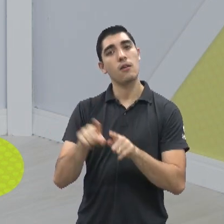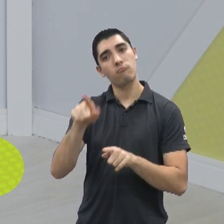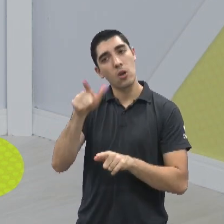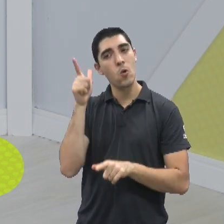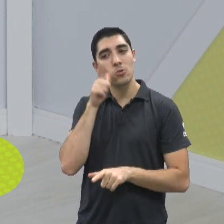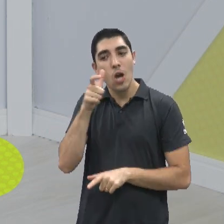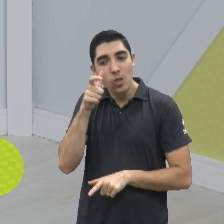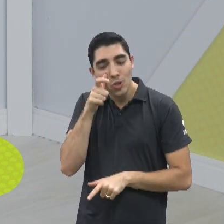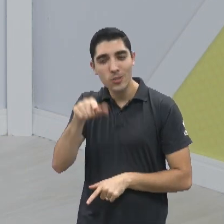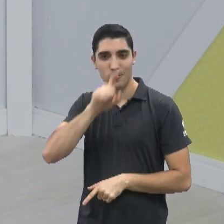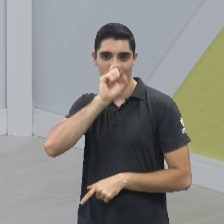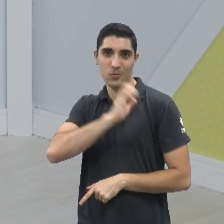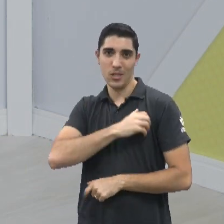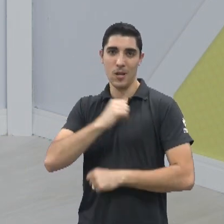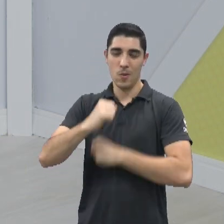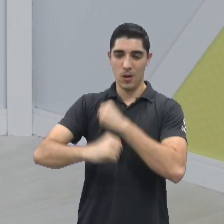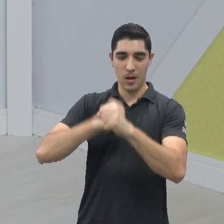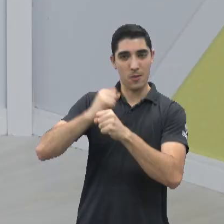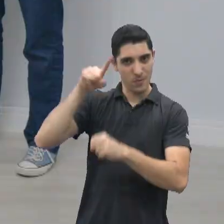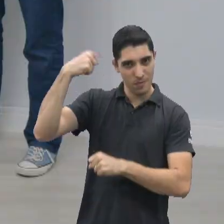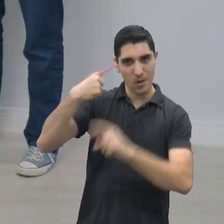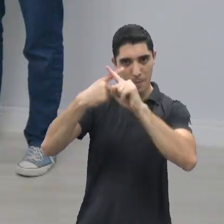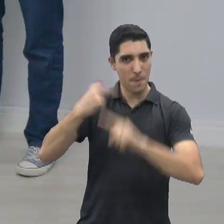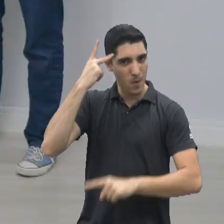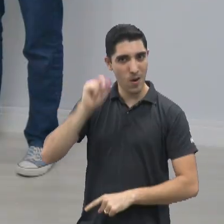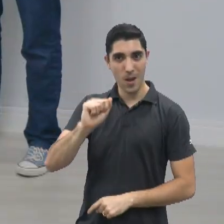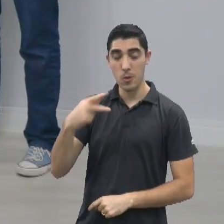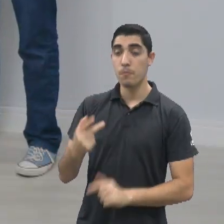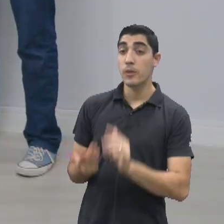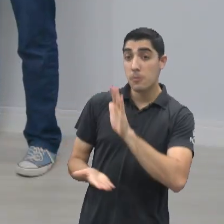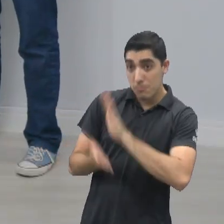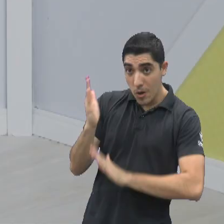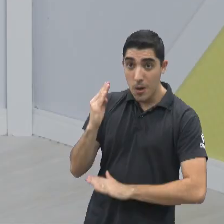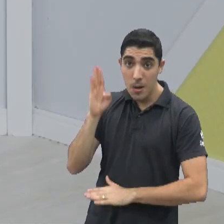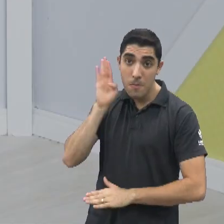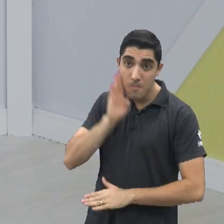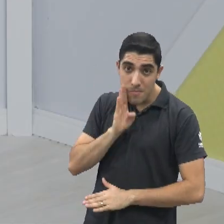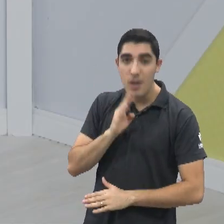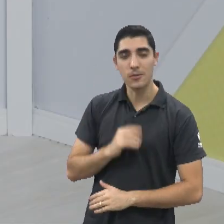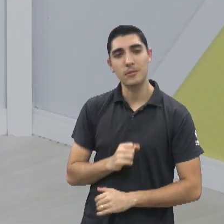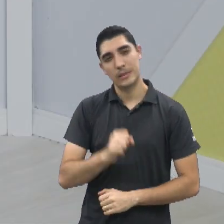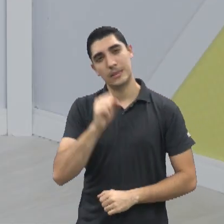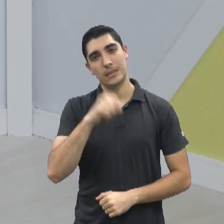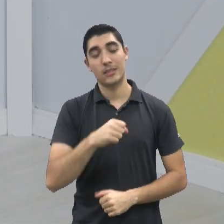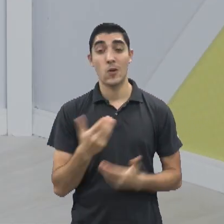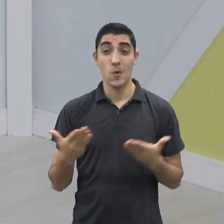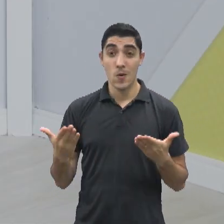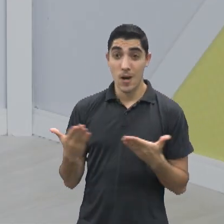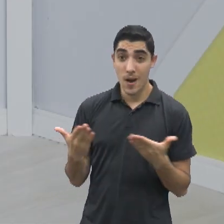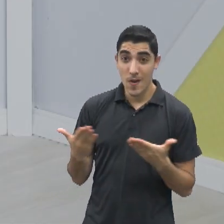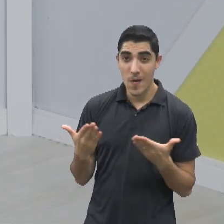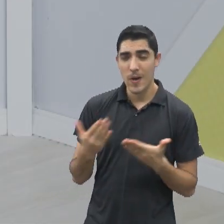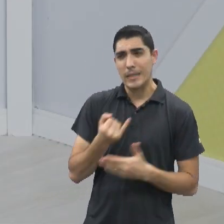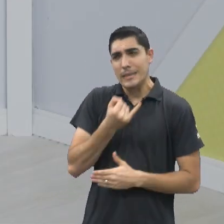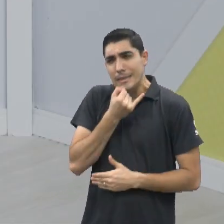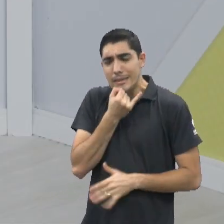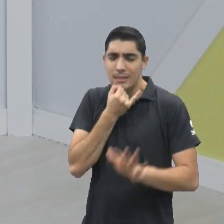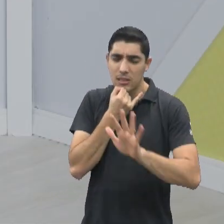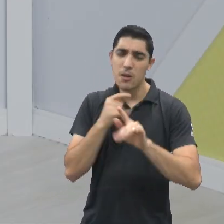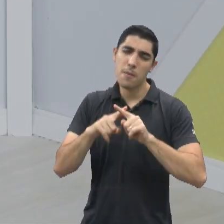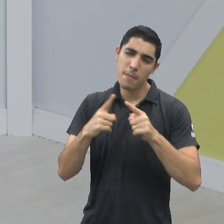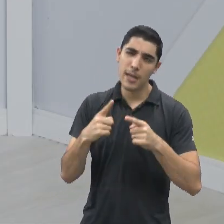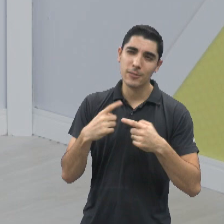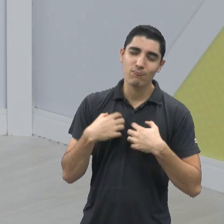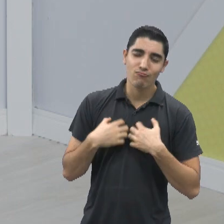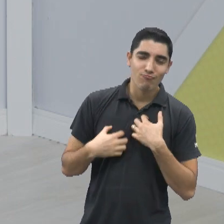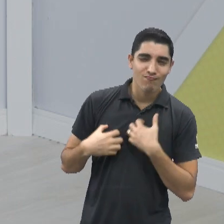Campeonato Paulista. Paulito, vamos embora? Partiu. Um pouquinho mais, não triste, mas enfim, um pouquinho mais